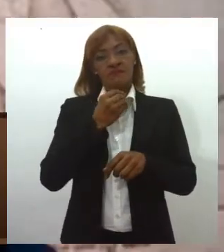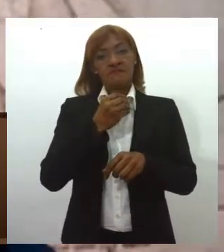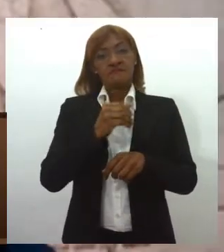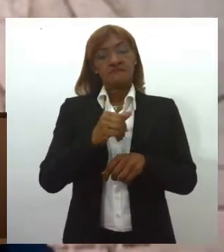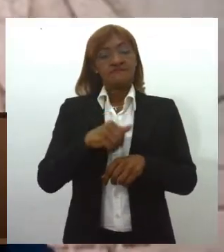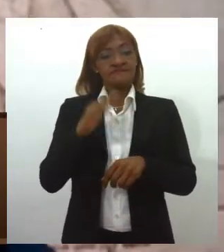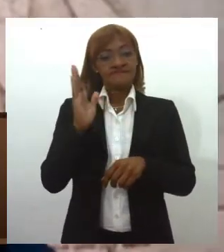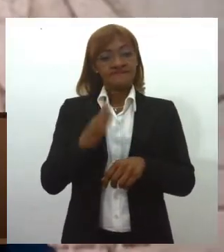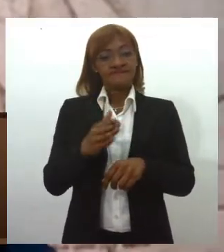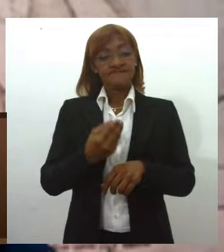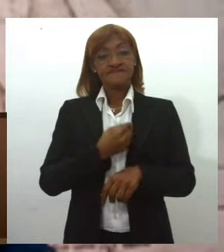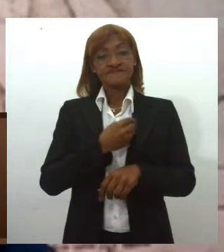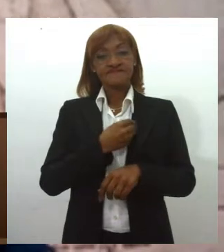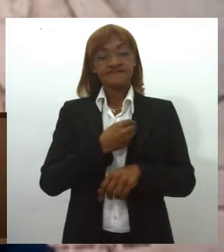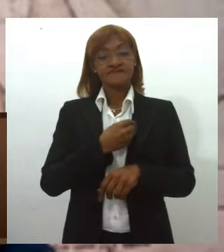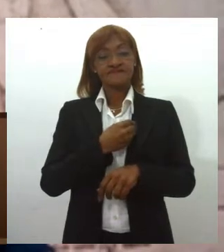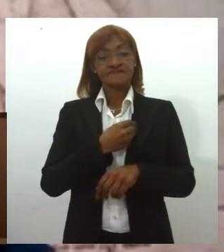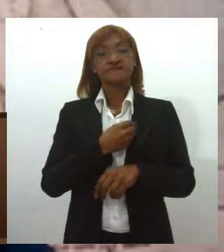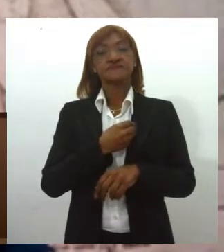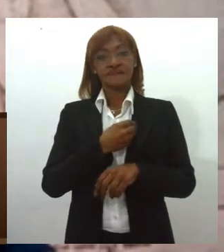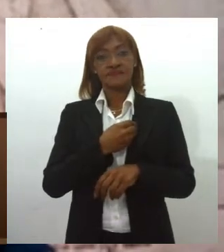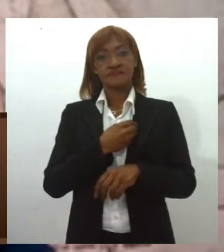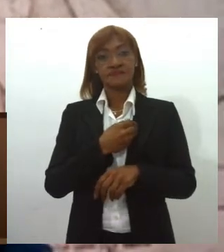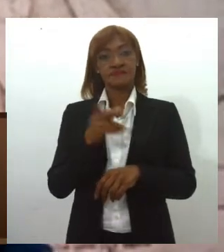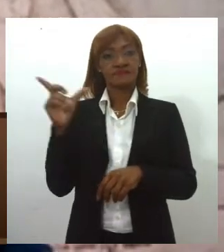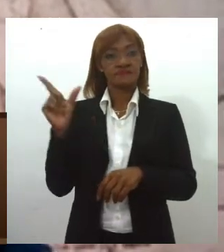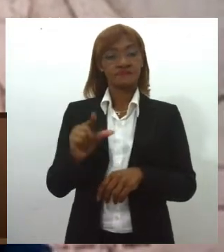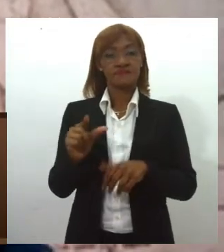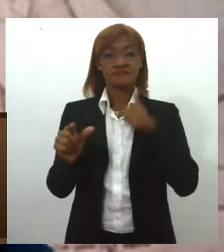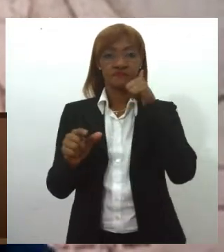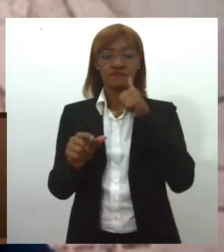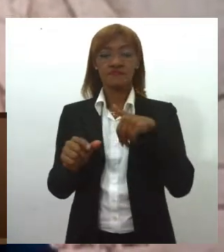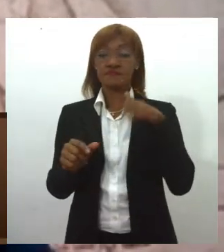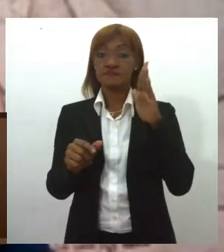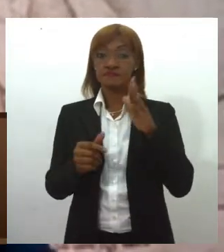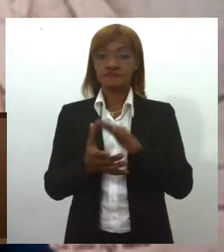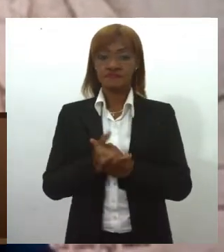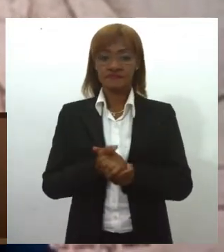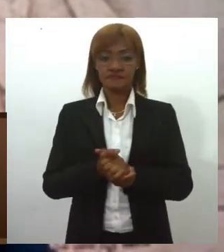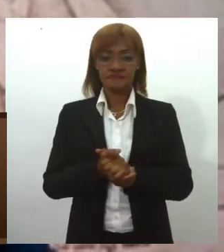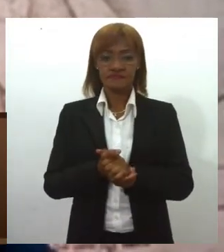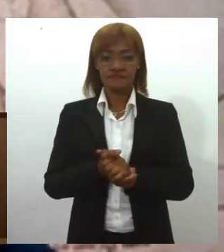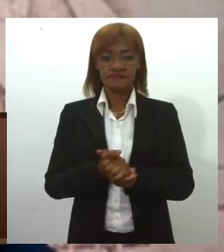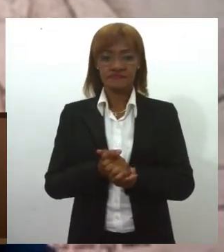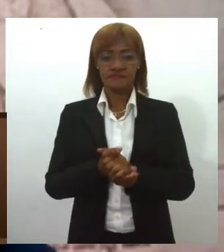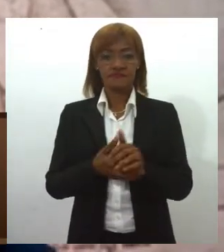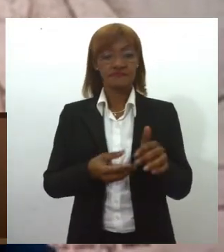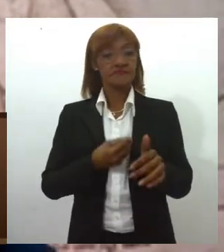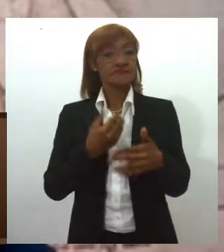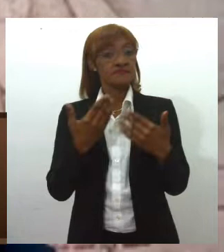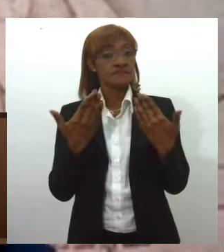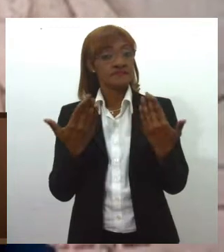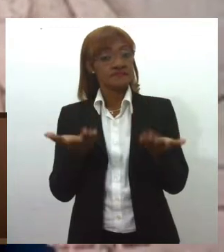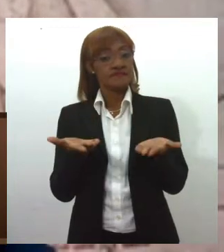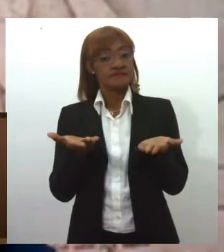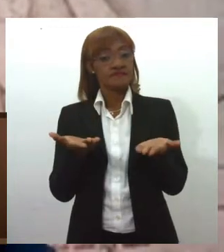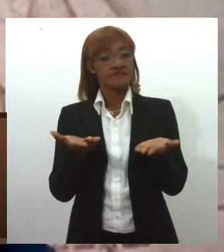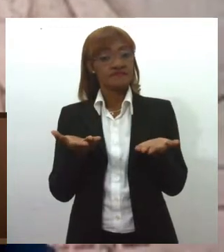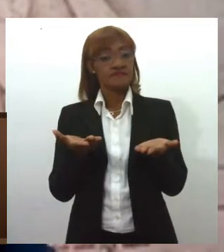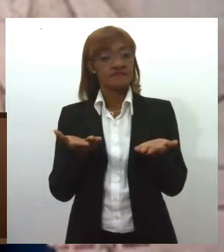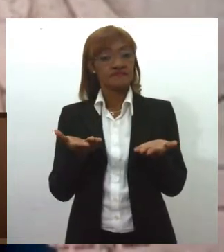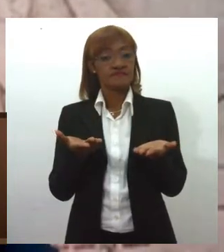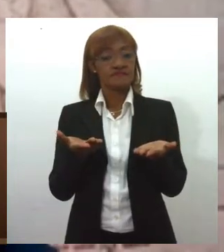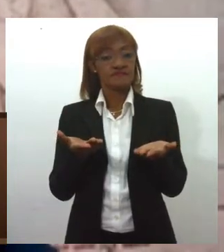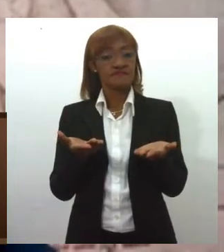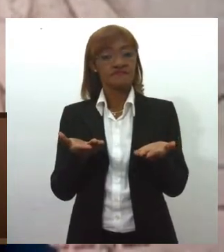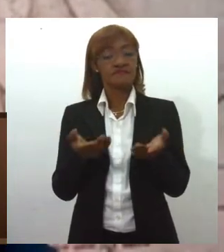vários fatores que podem estar associados com esse fato. E, possivelmente, um desses